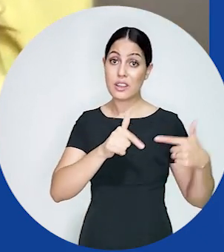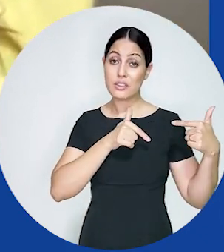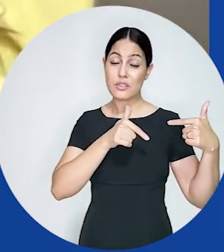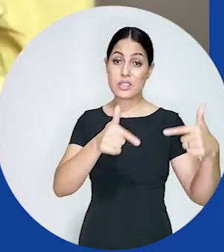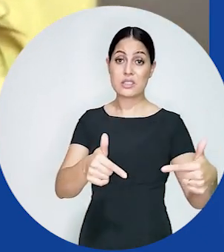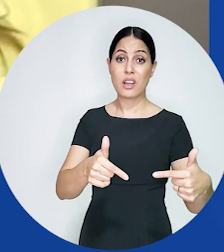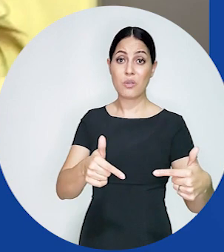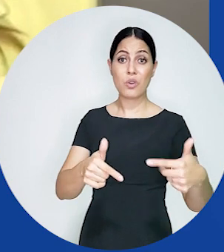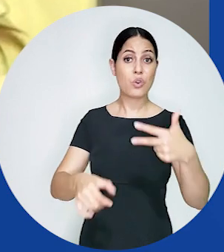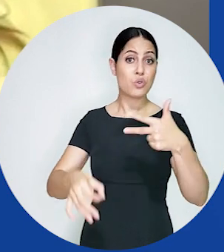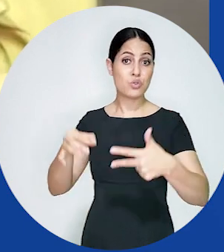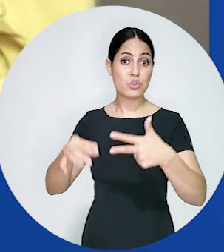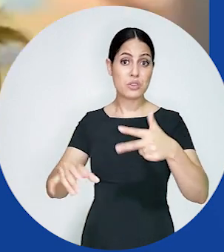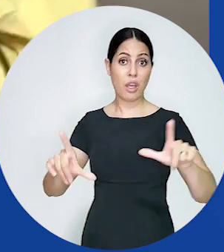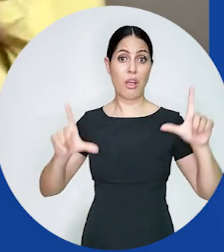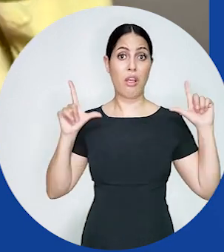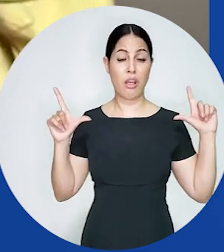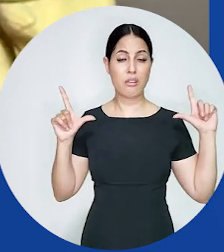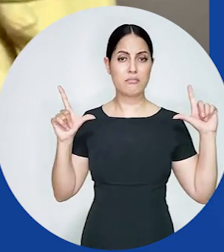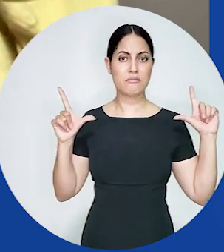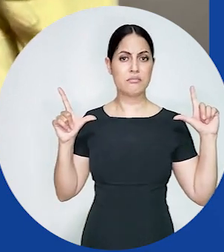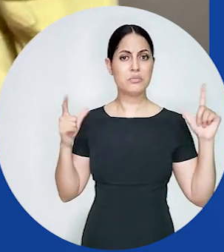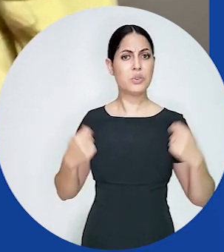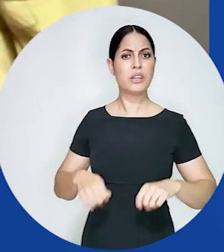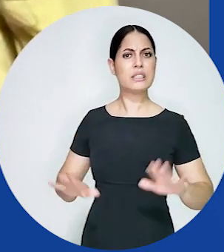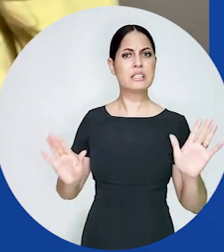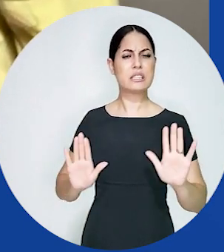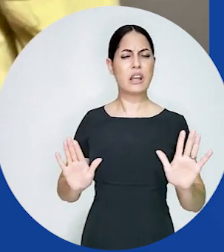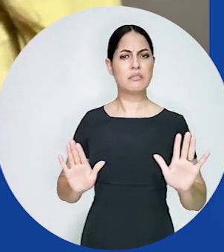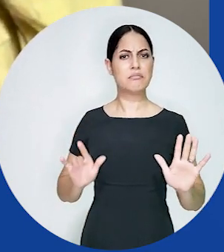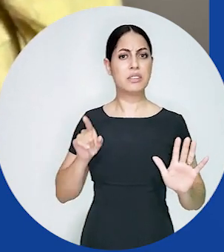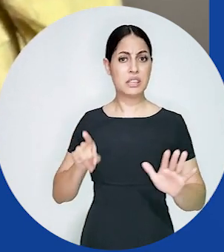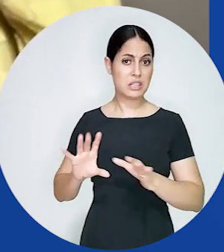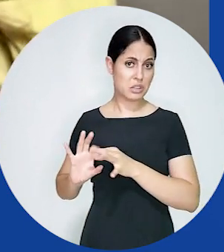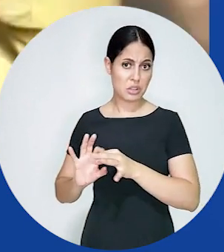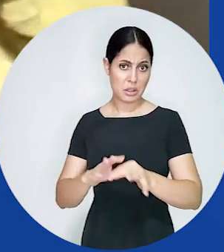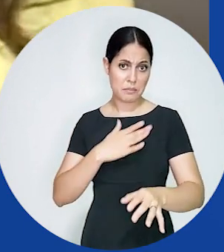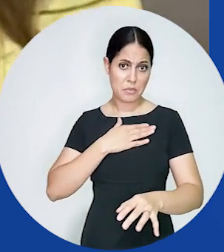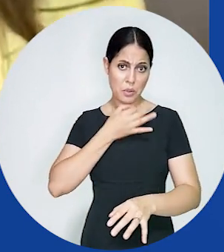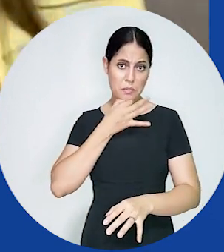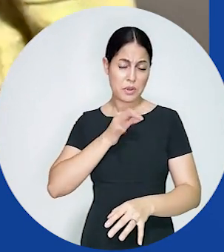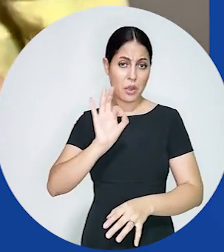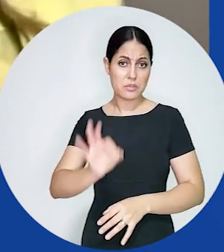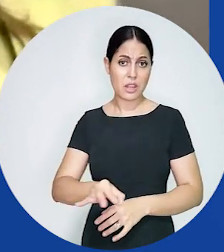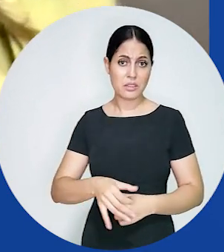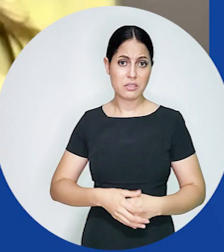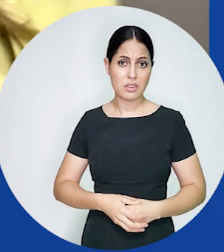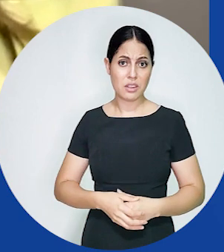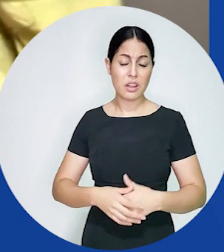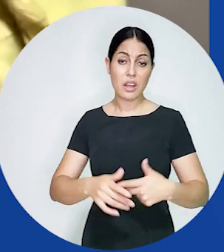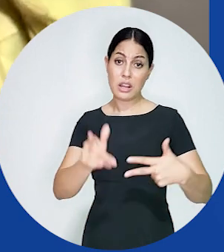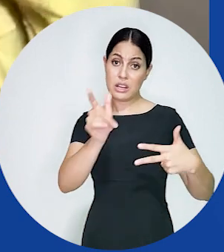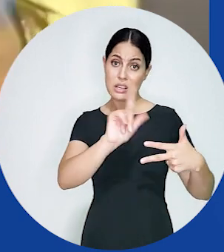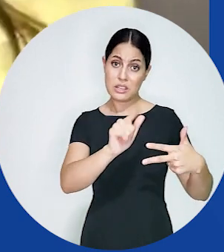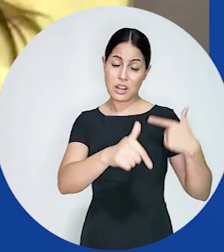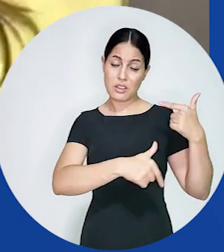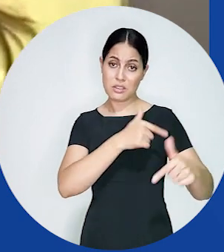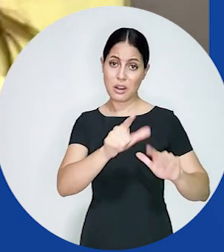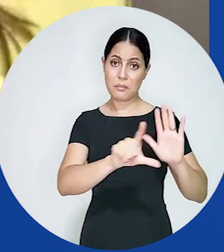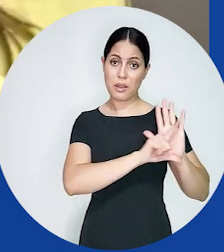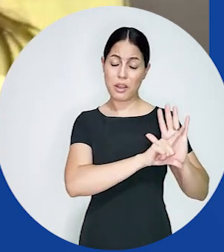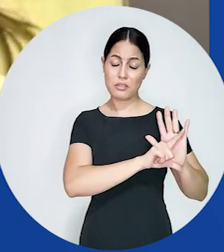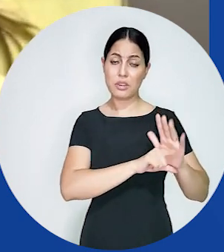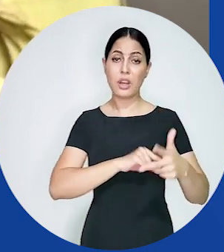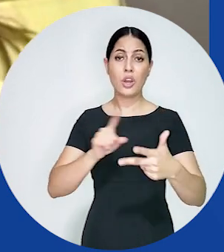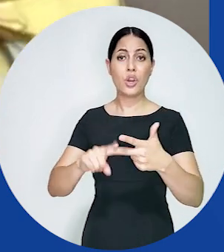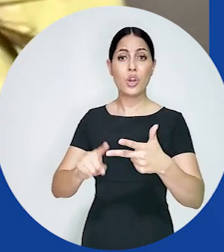uma atuação do legislativo, a gente poderia dispensar esse protagonismo do Poder Judiciário. E este cenário, para mim, seria o ideal, no qual o legislativo